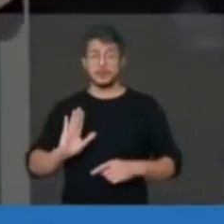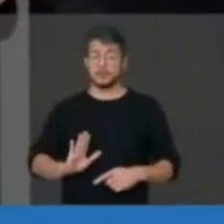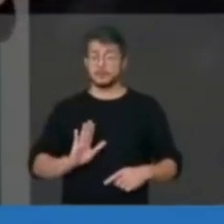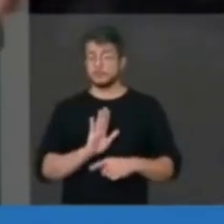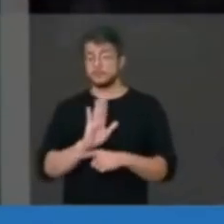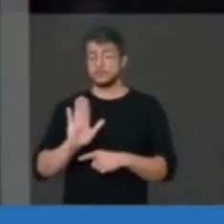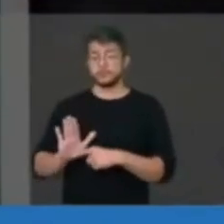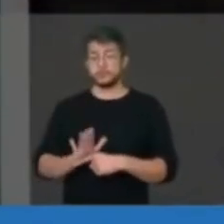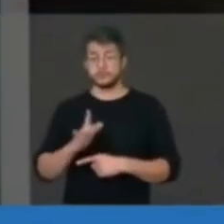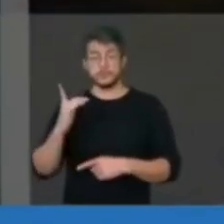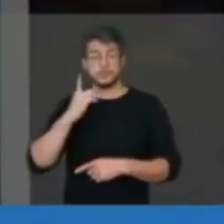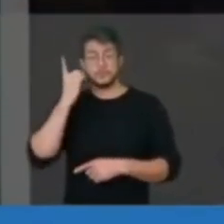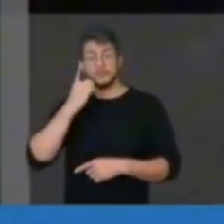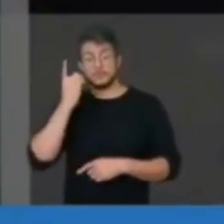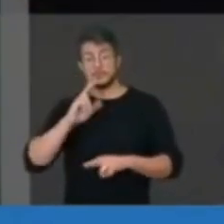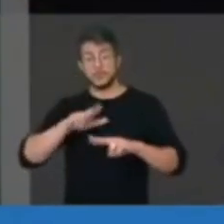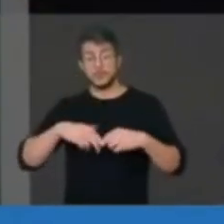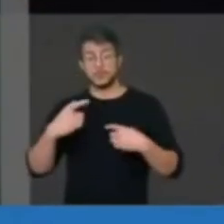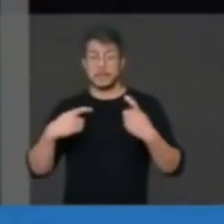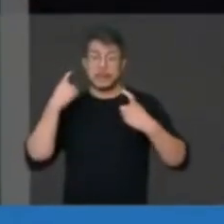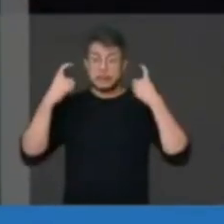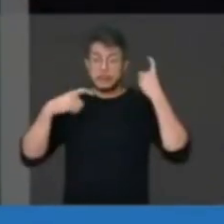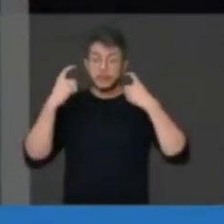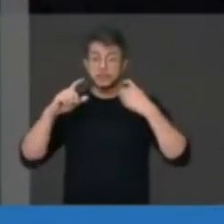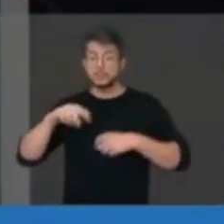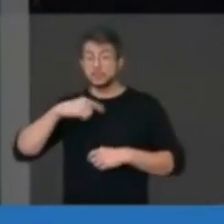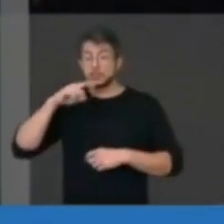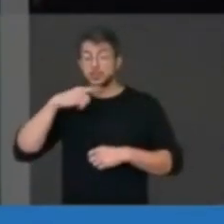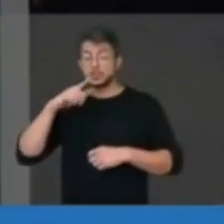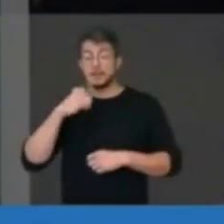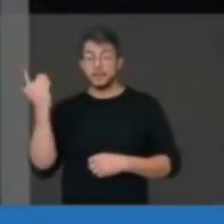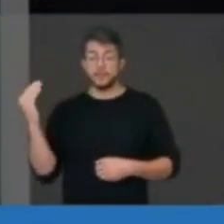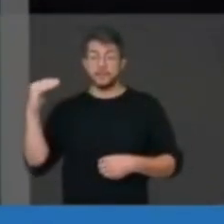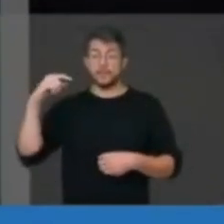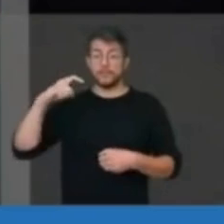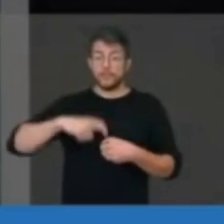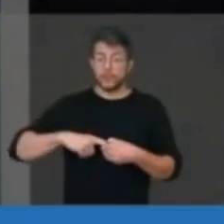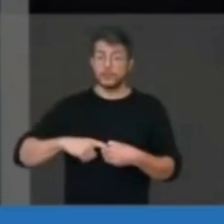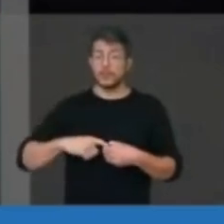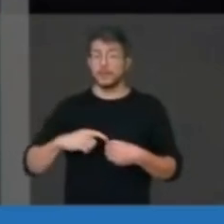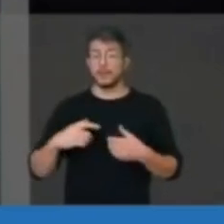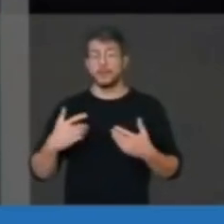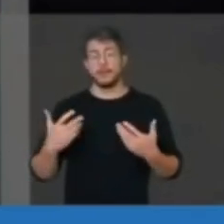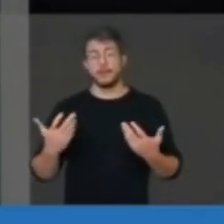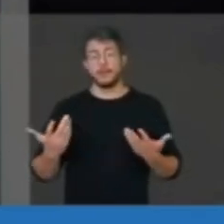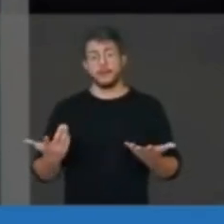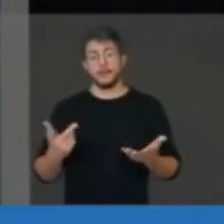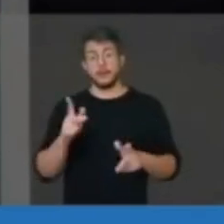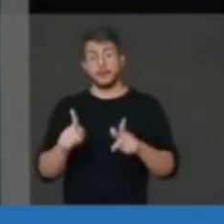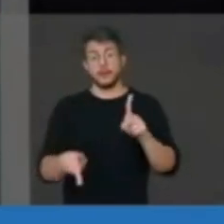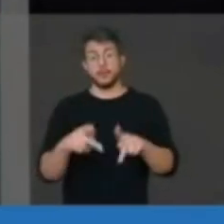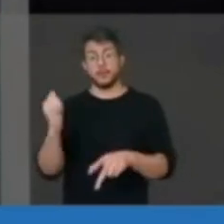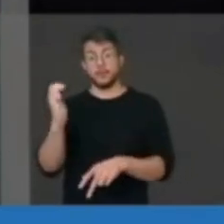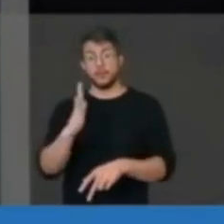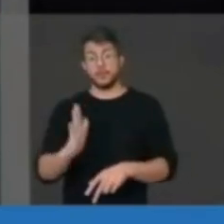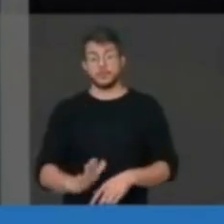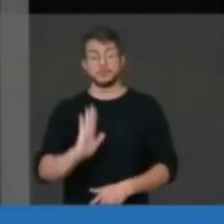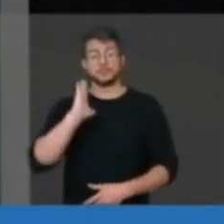muitos estão com medo de não voltarem nas próximas eleições. A população brasileira já se